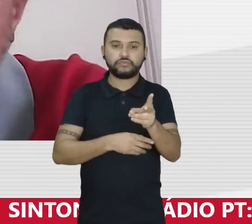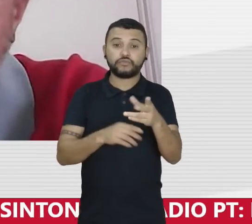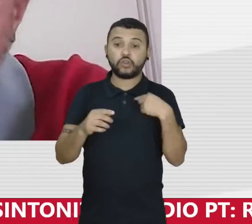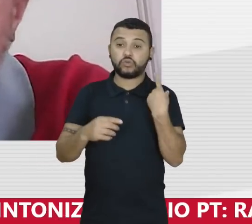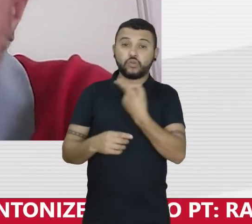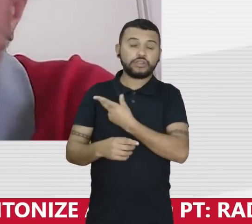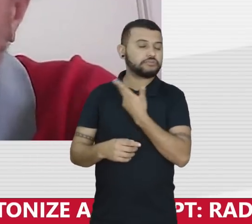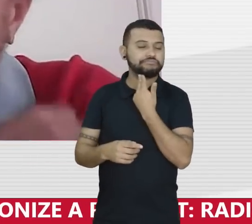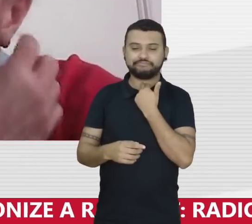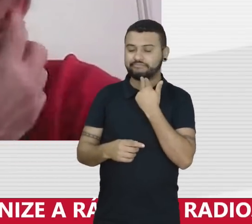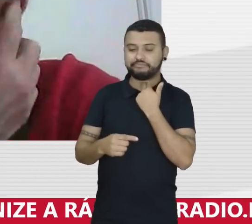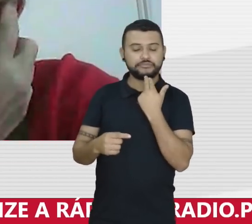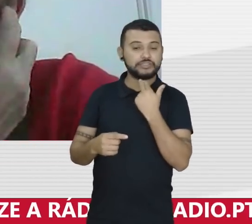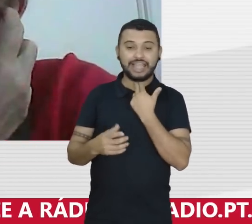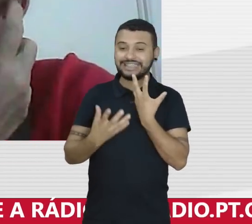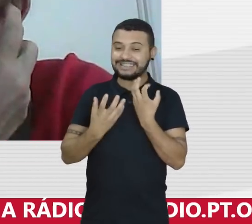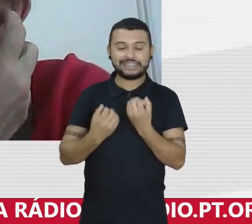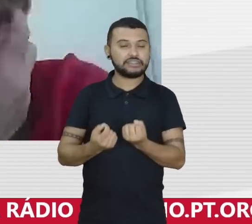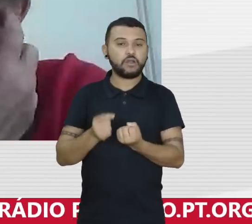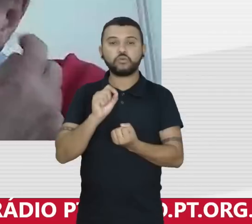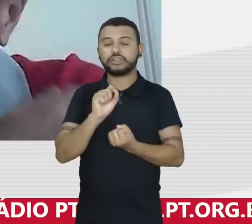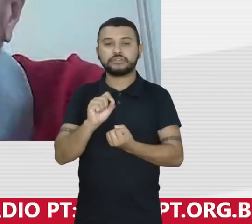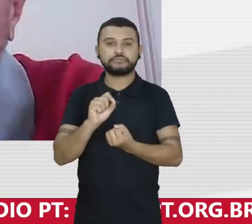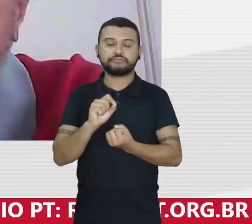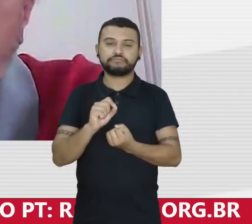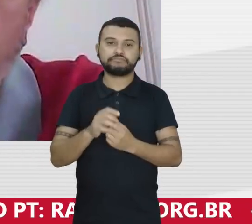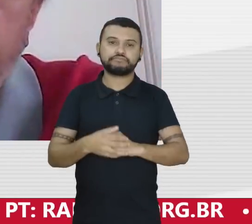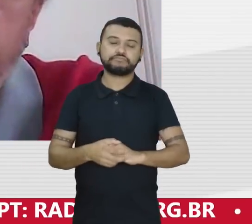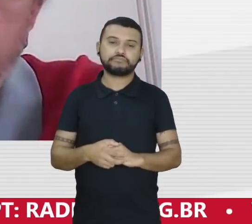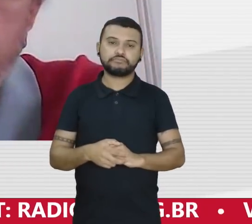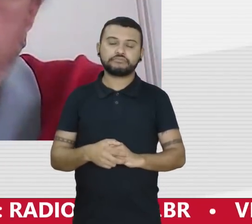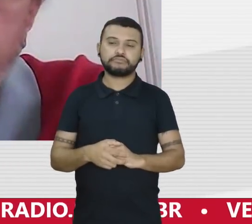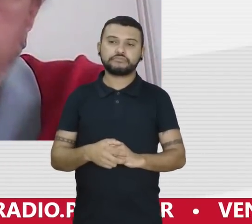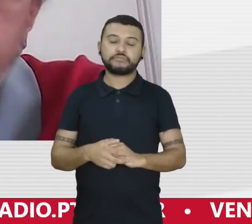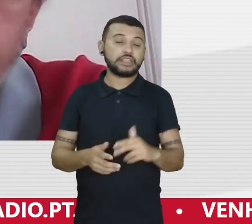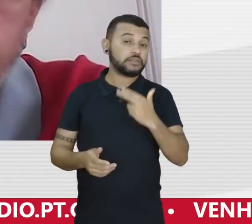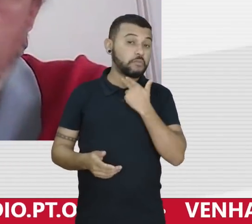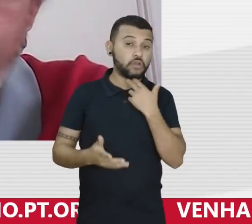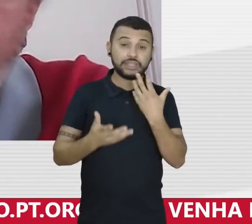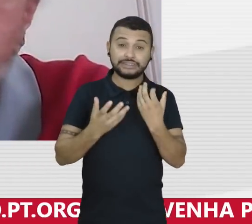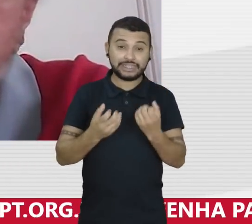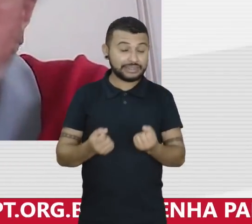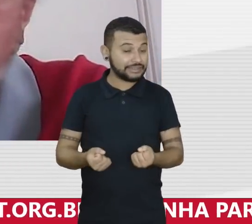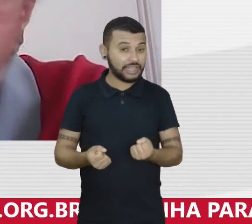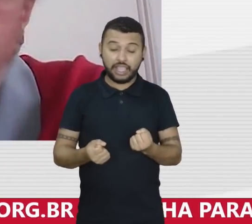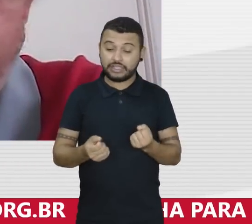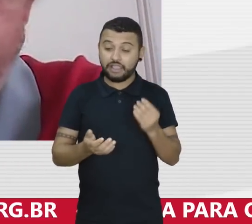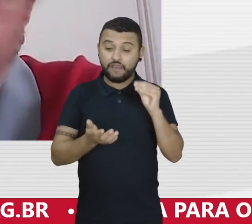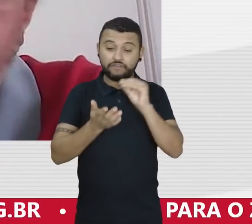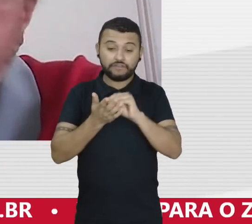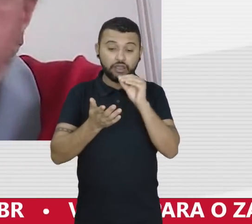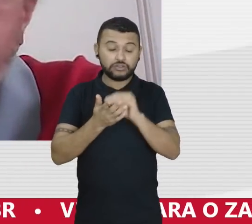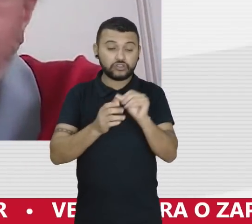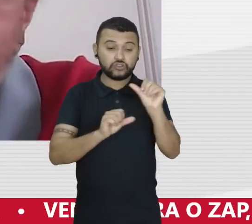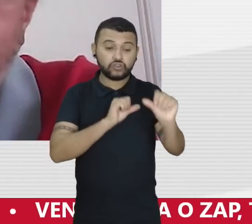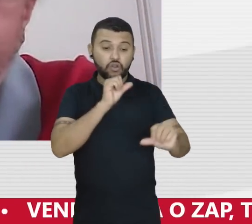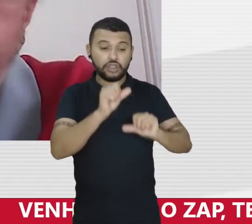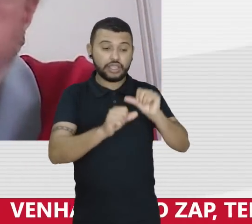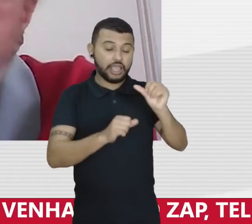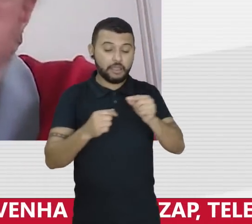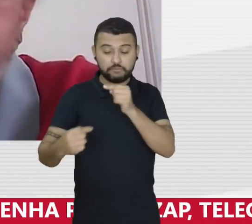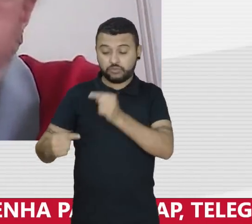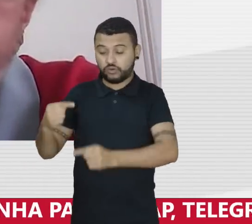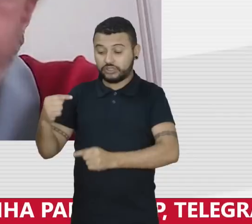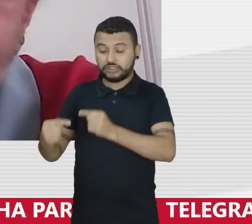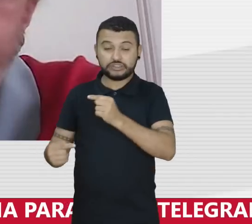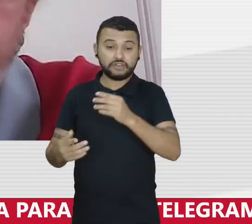podemos permitir, né, que a falta de uma reforma política verdadeira